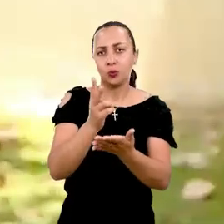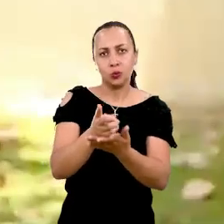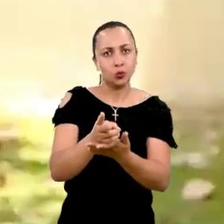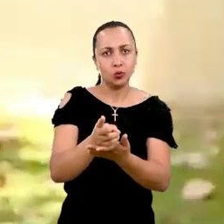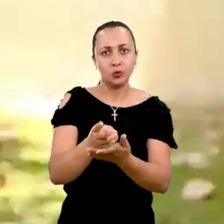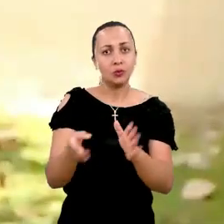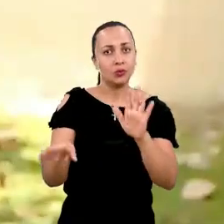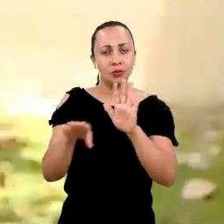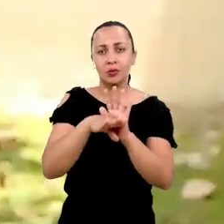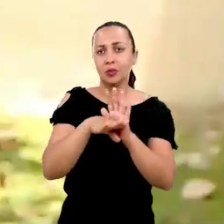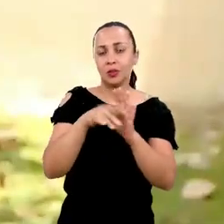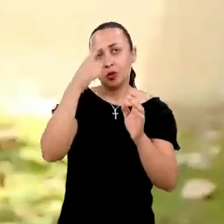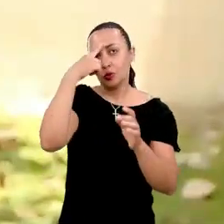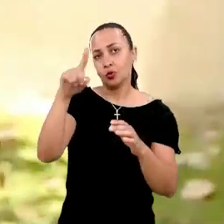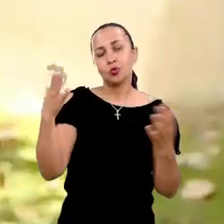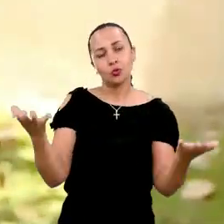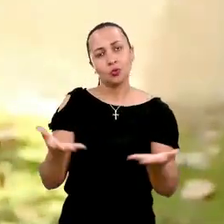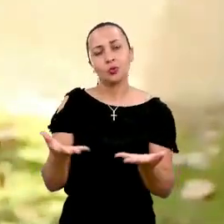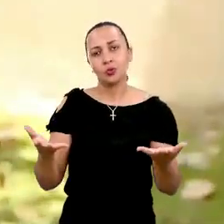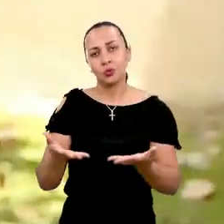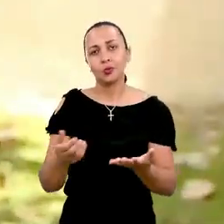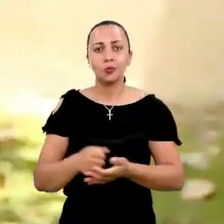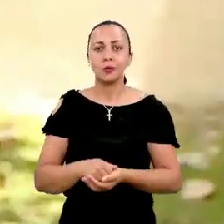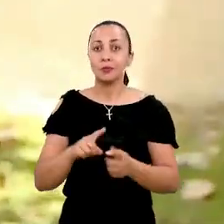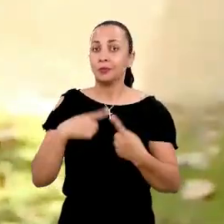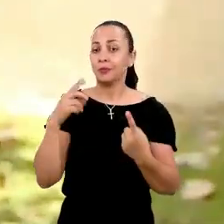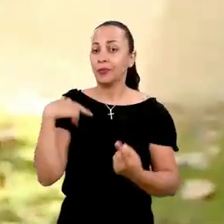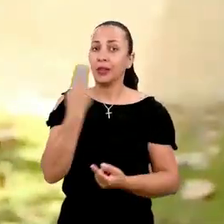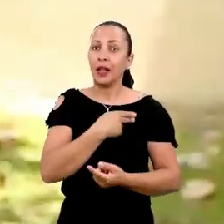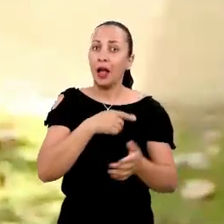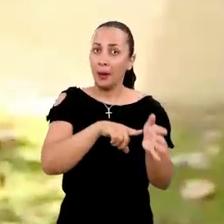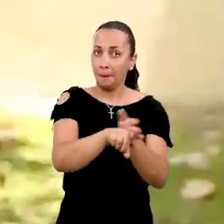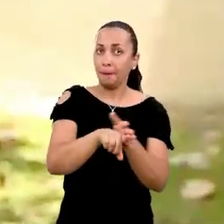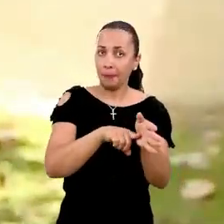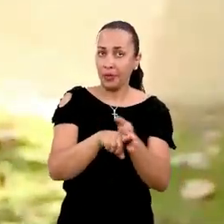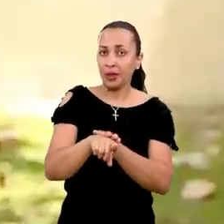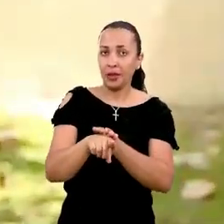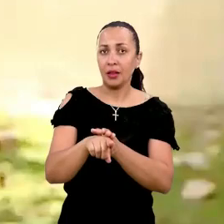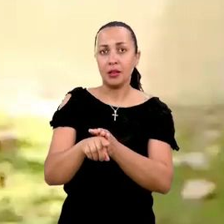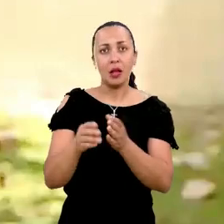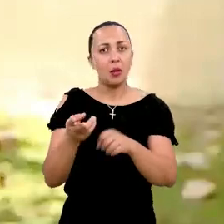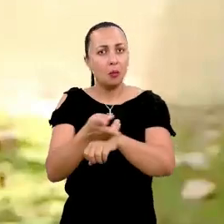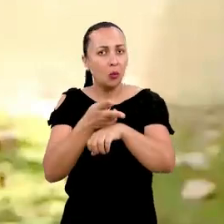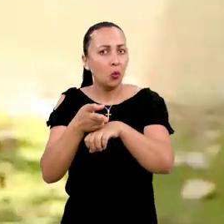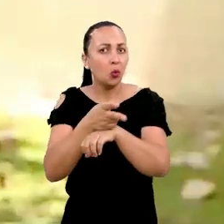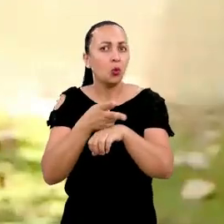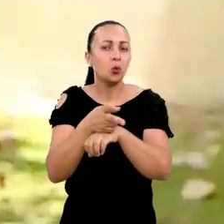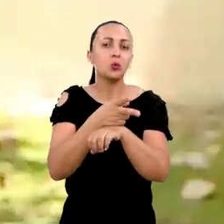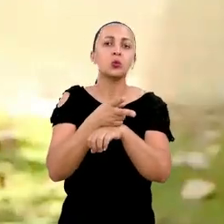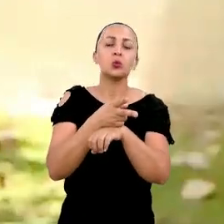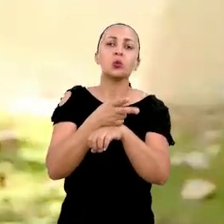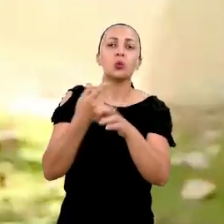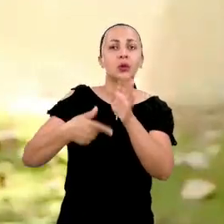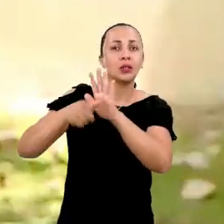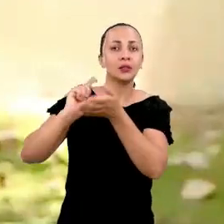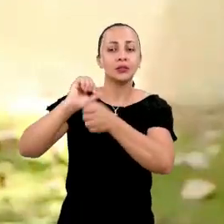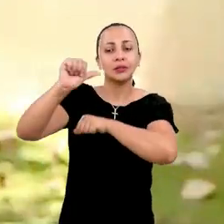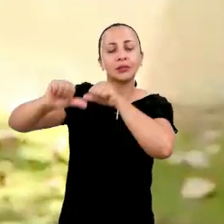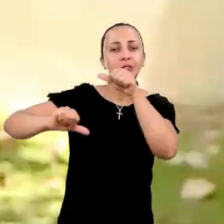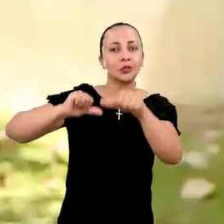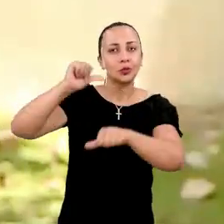que é contínuo, né, até os dias atuais, né, mas a nossa pesquisa se deu em torno de